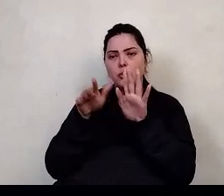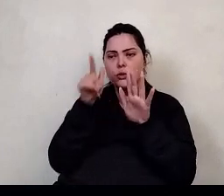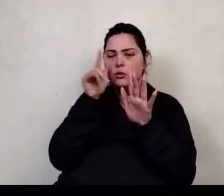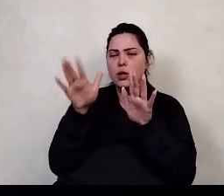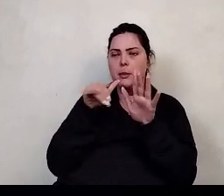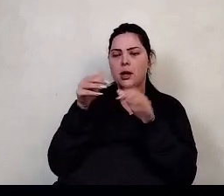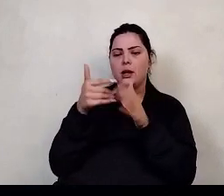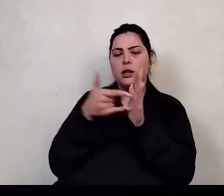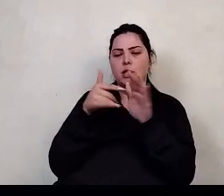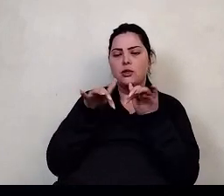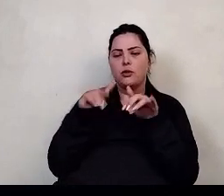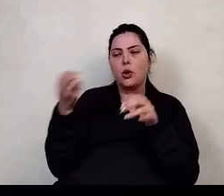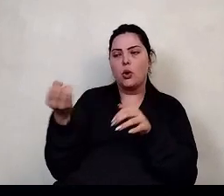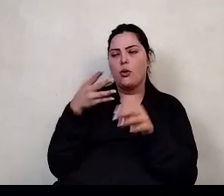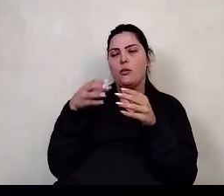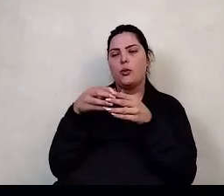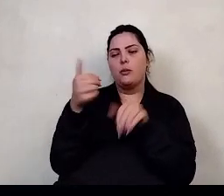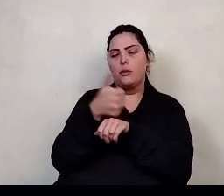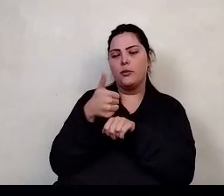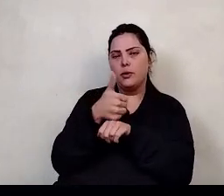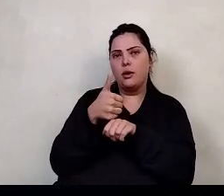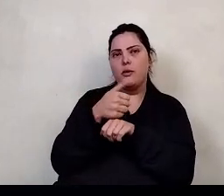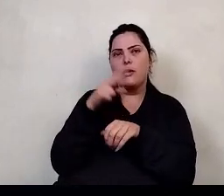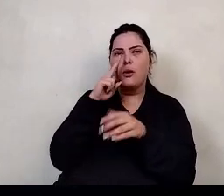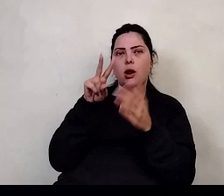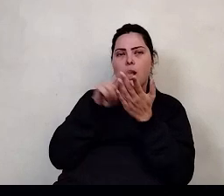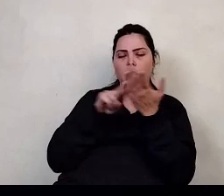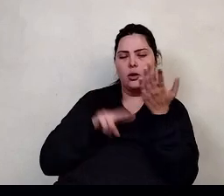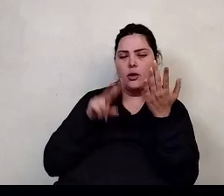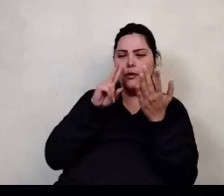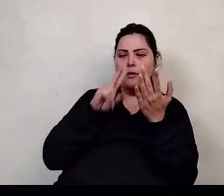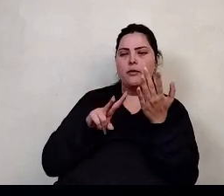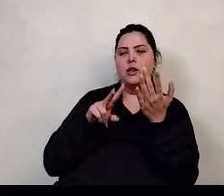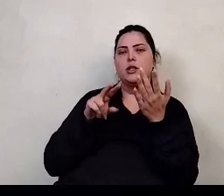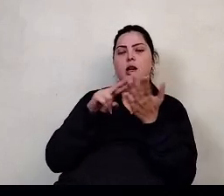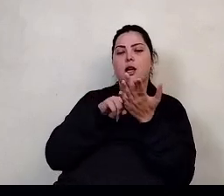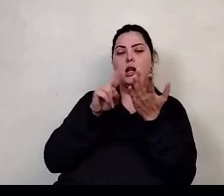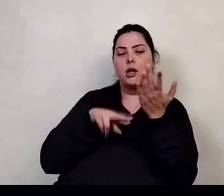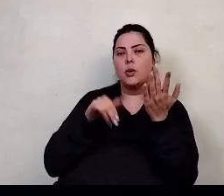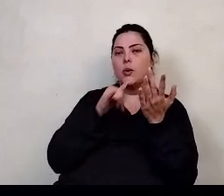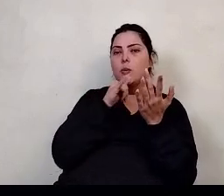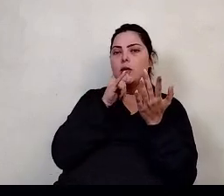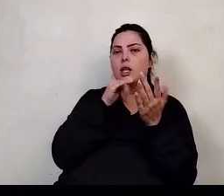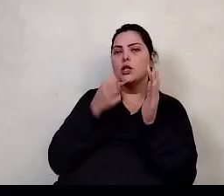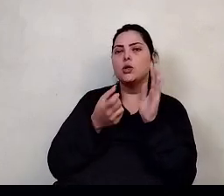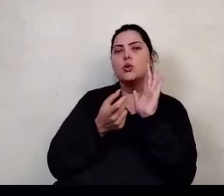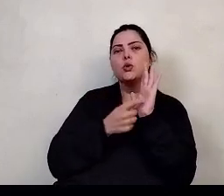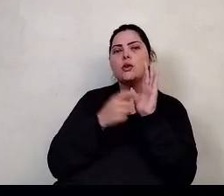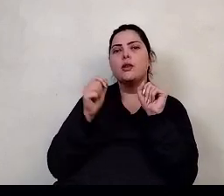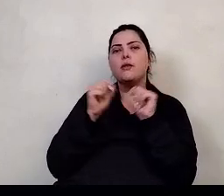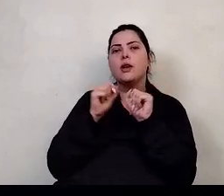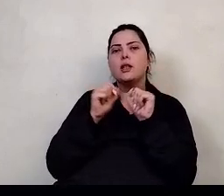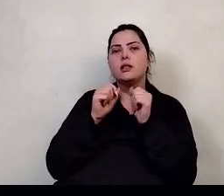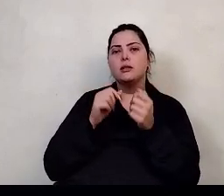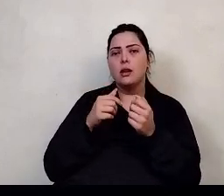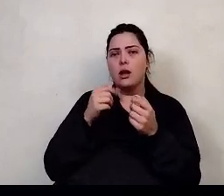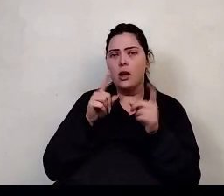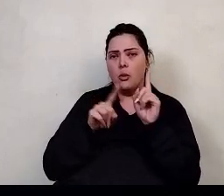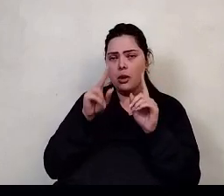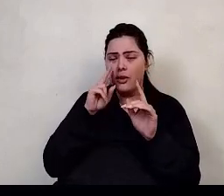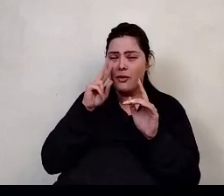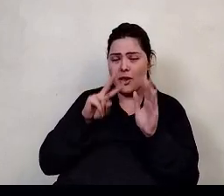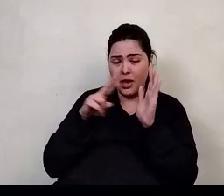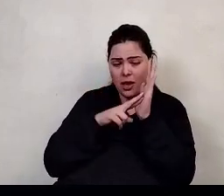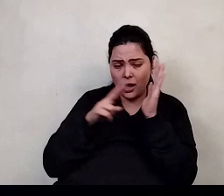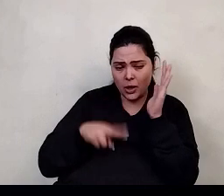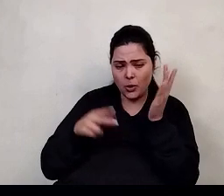assim, ó, olha para esse relatório e visualize aqui o relatório de testes, o que que teu software faz. Alguém hoje consegue pegar o relatório de teste que é gerado